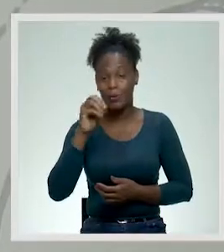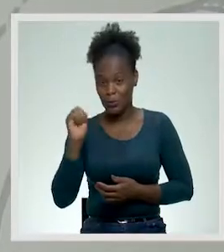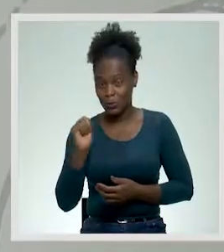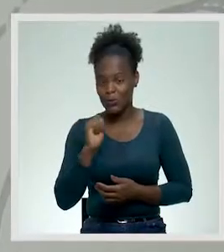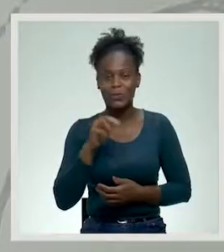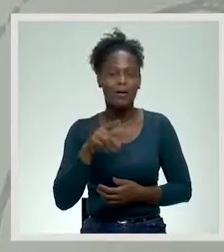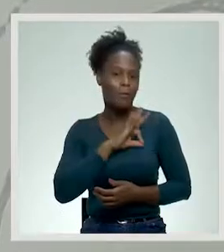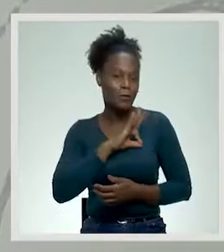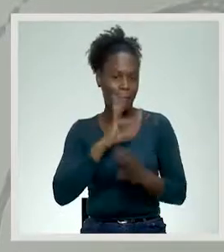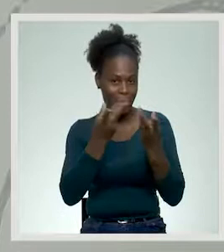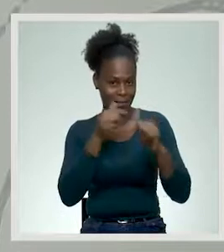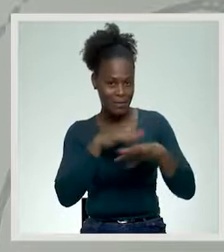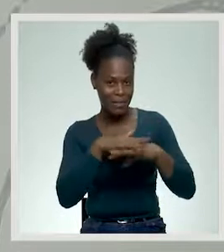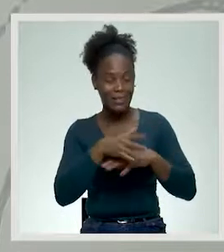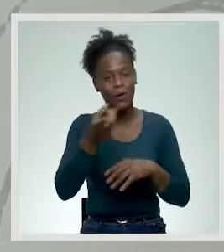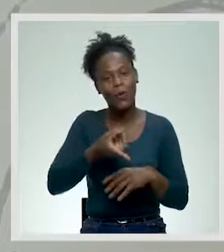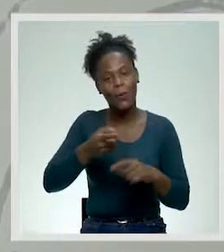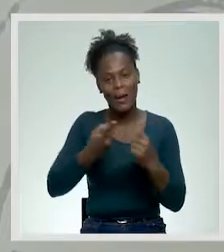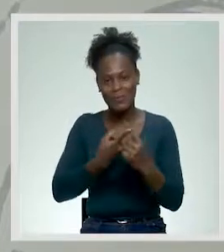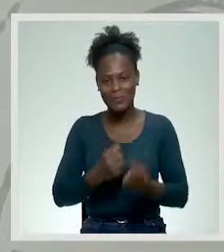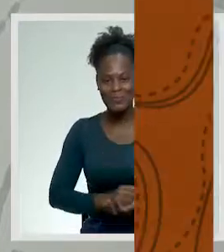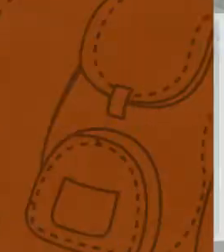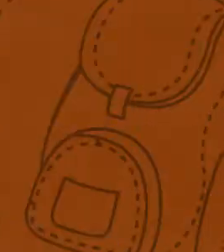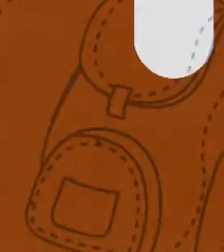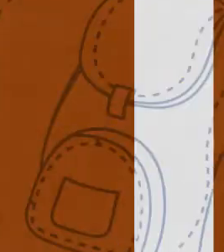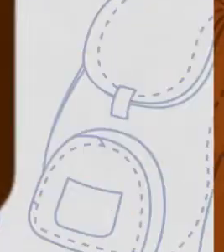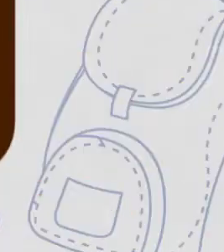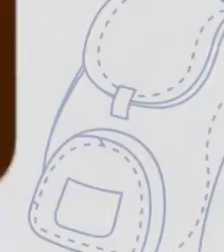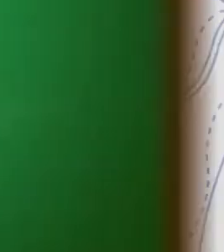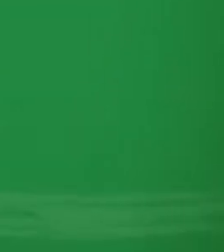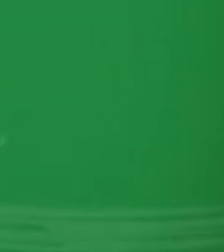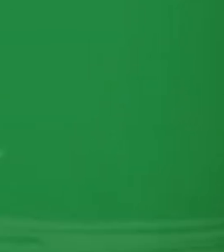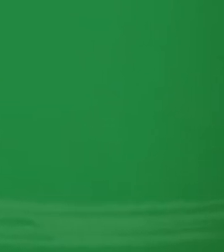Semedo, professor de Matemática nono ano.